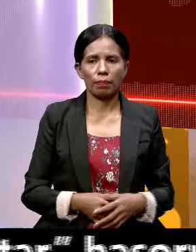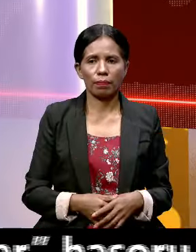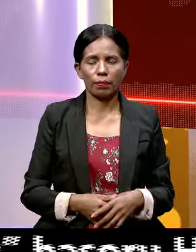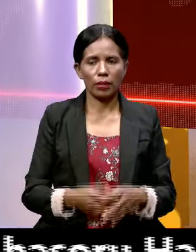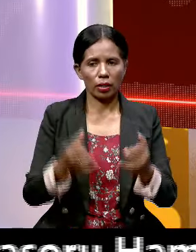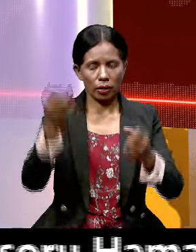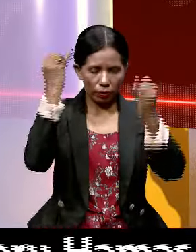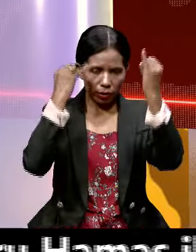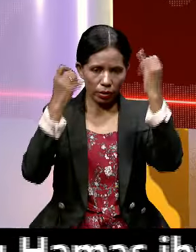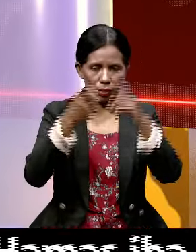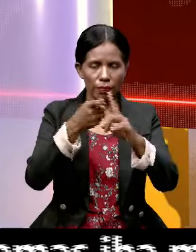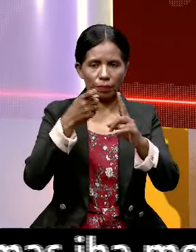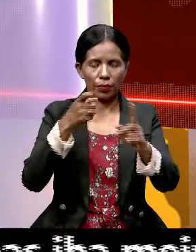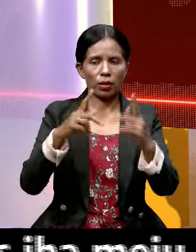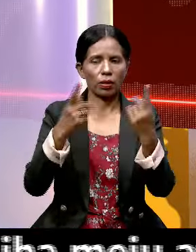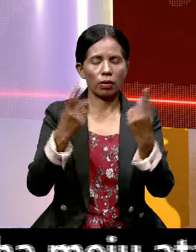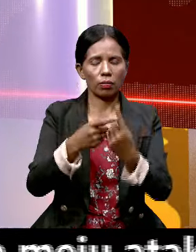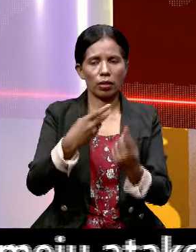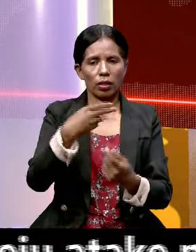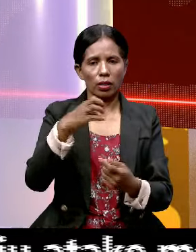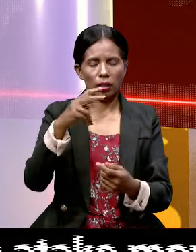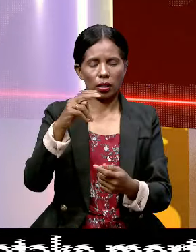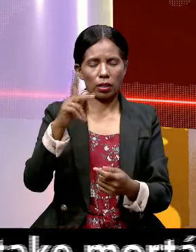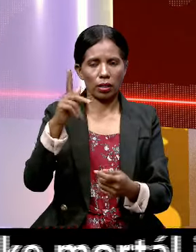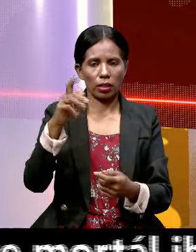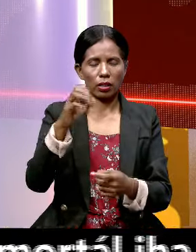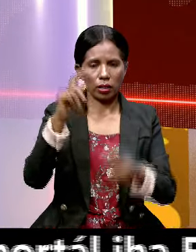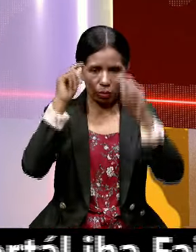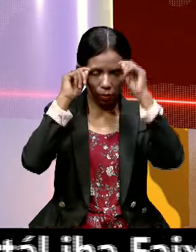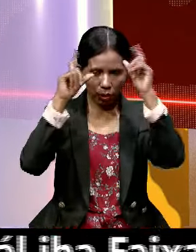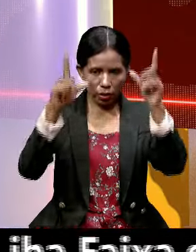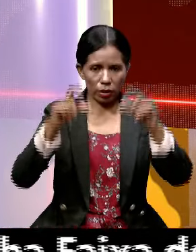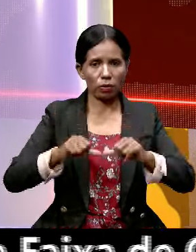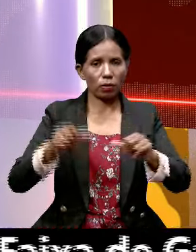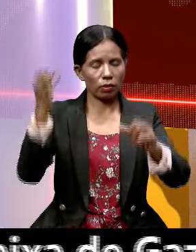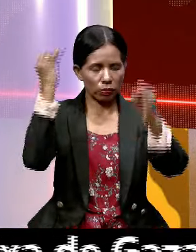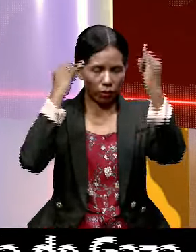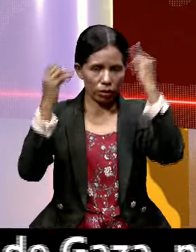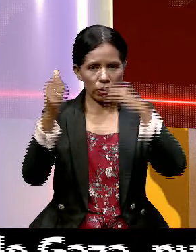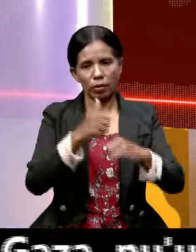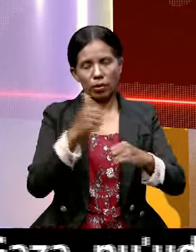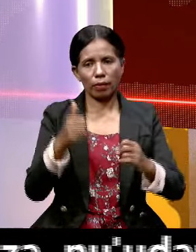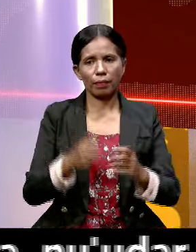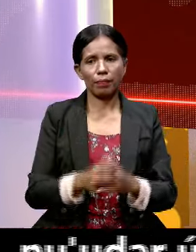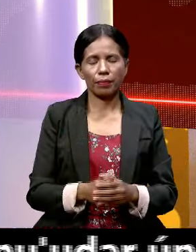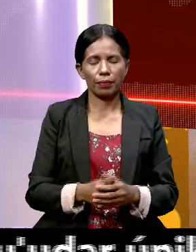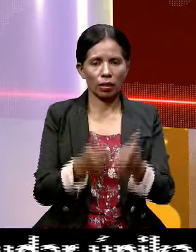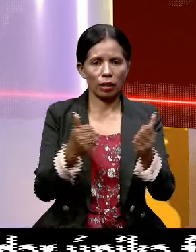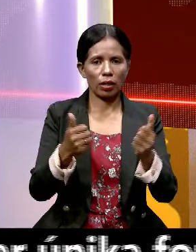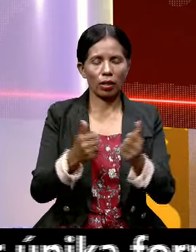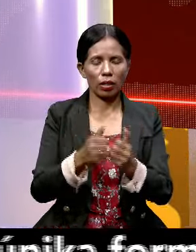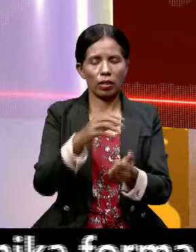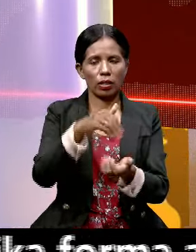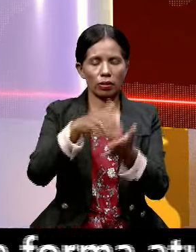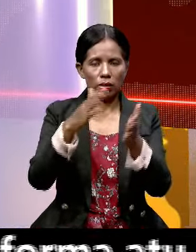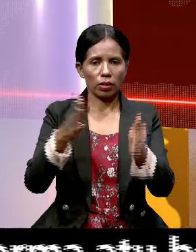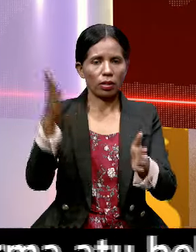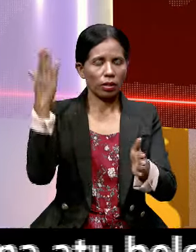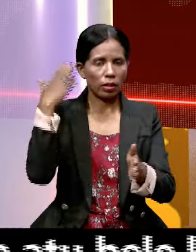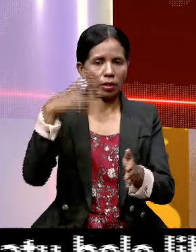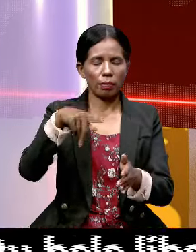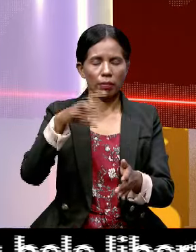Irene Mac Infomercial, Rússia, Companhia Renekan, Timor-Leste. E da Condor Infomercial, Seluc. A Associação de Antigos Alunos São Pedro